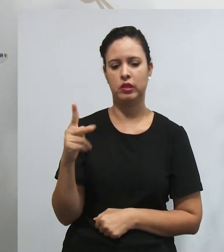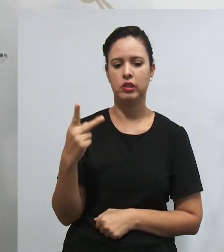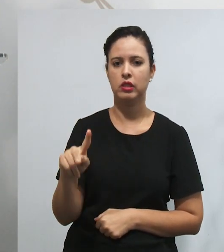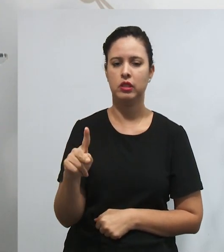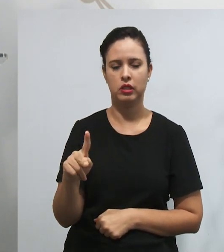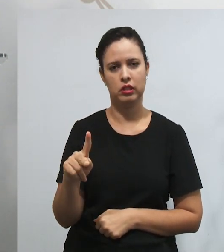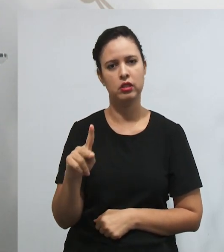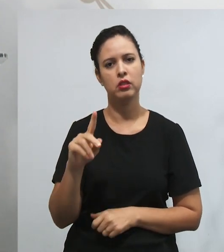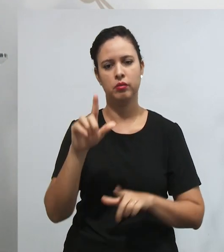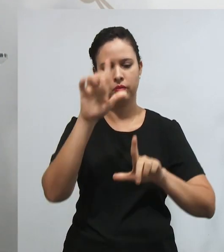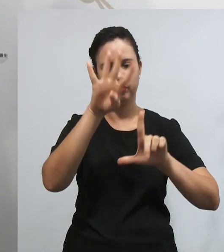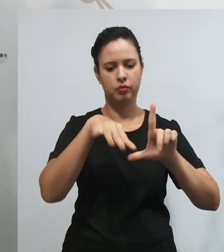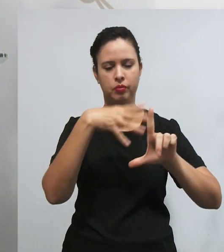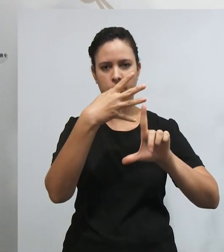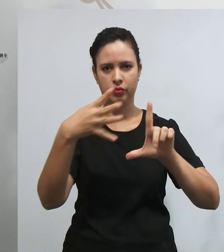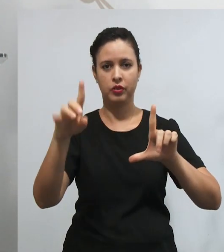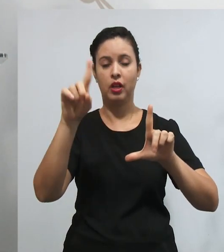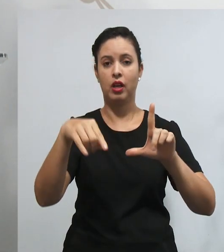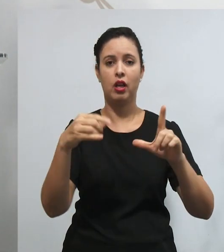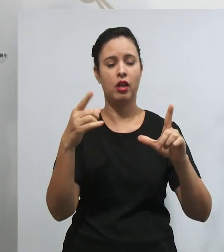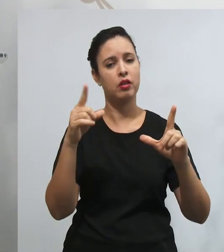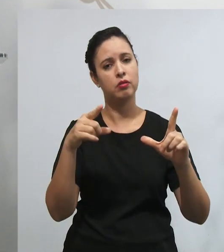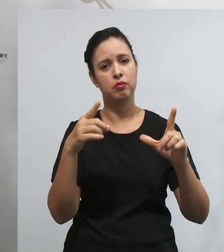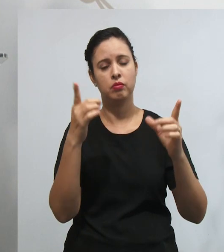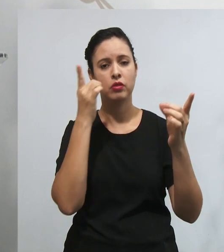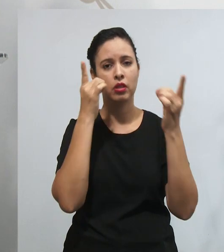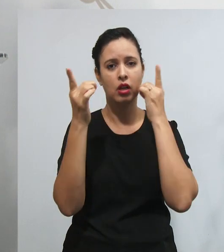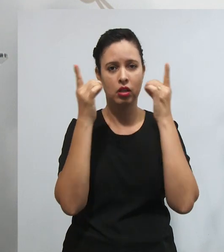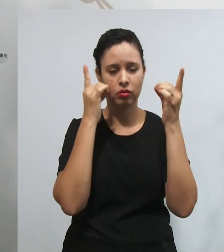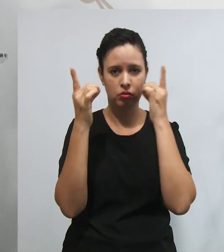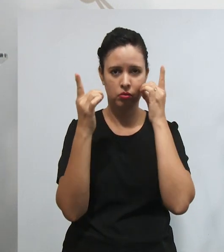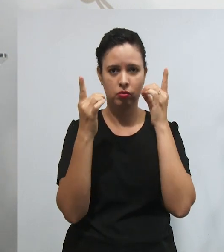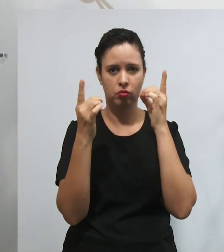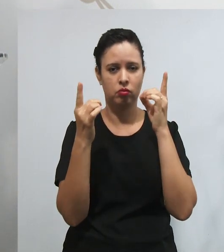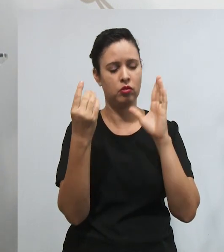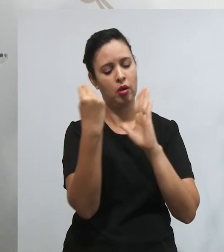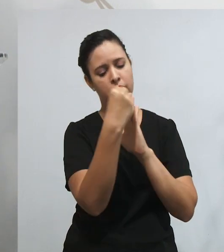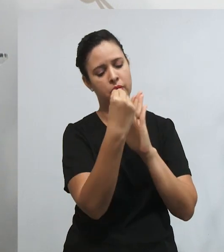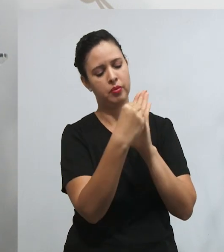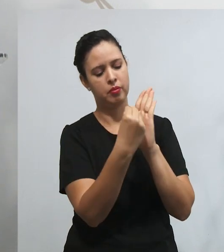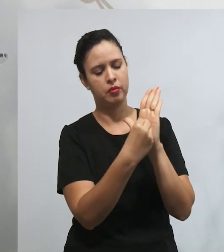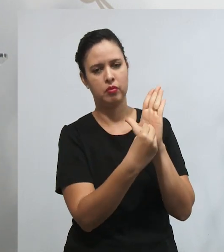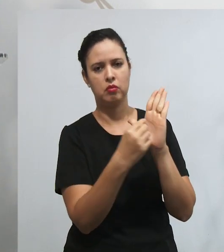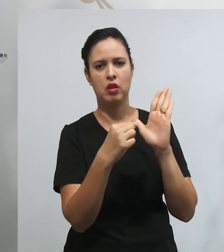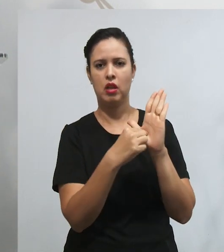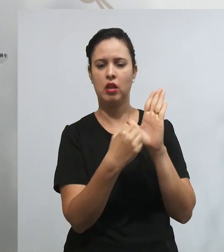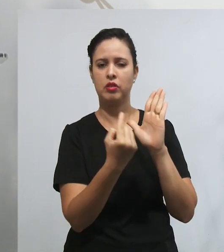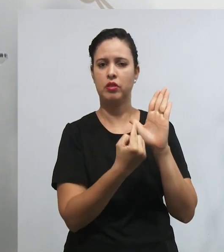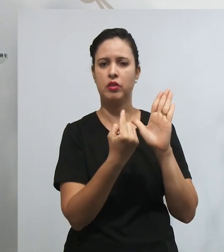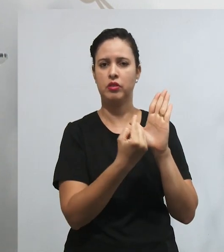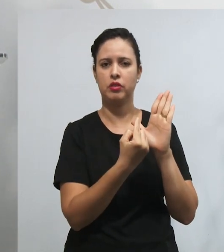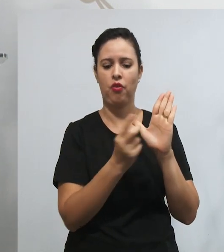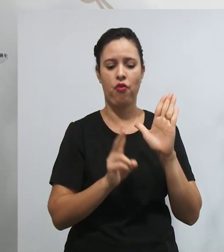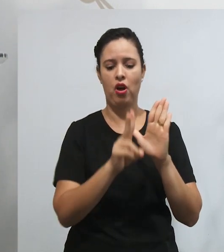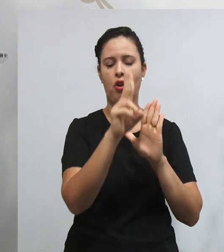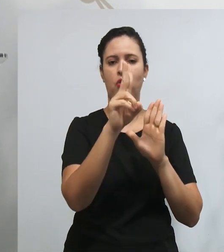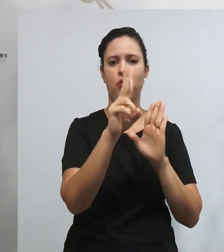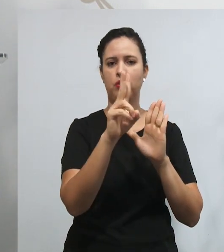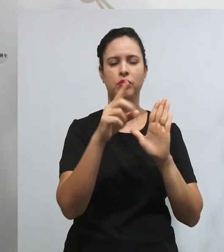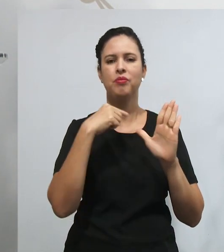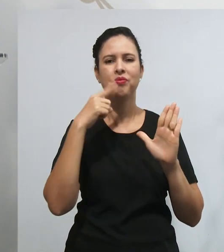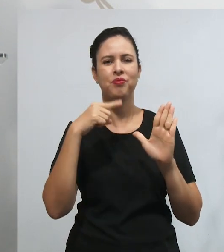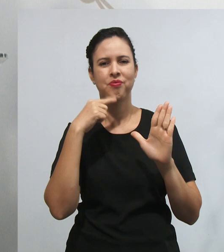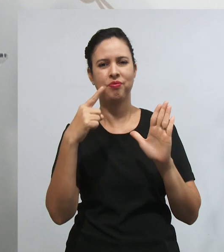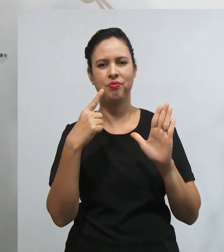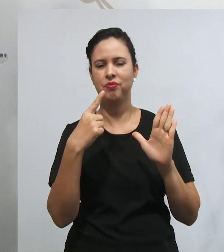numa planilha, ali são dados, né? De forma isolada, não te agrega tanto valor. Você não consegue tomar algumas decisões em